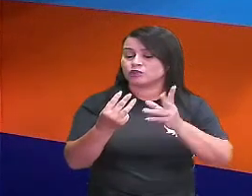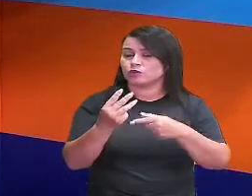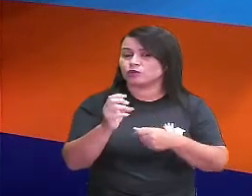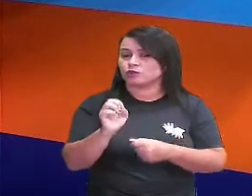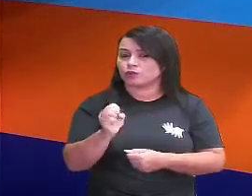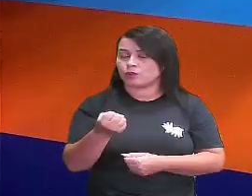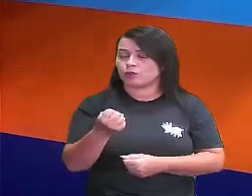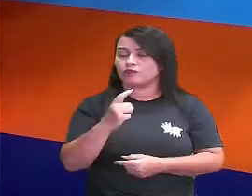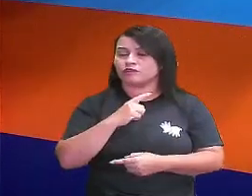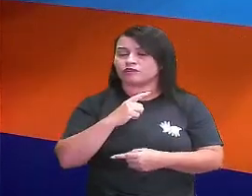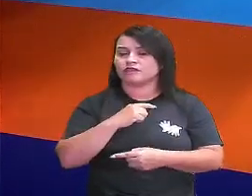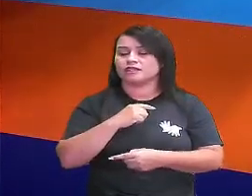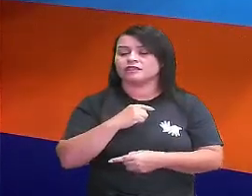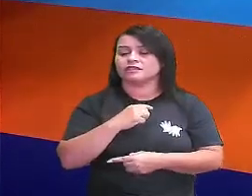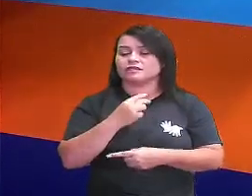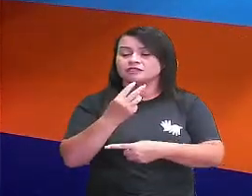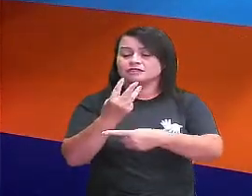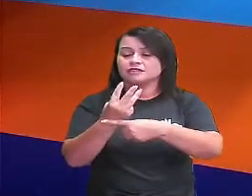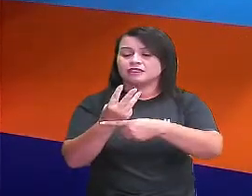aí, eu tenho